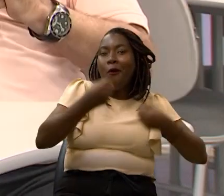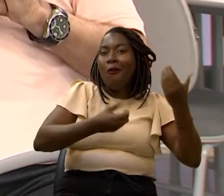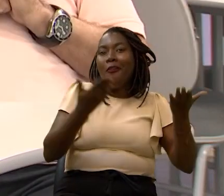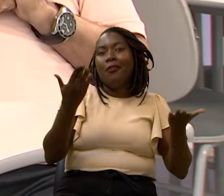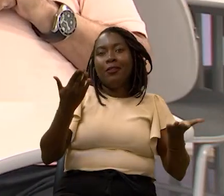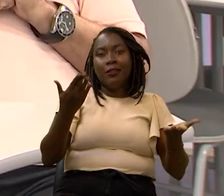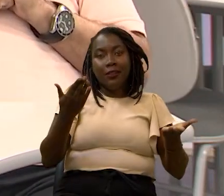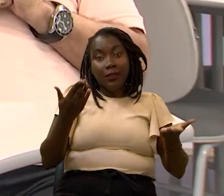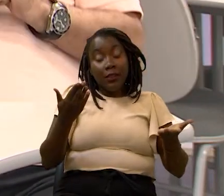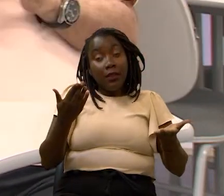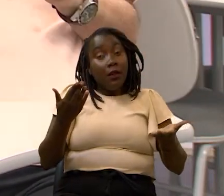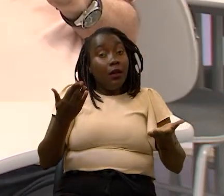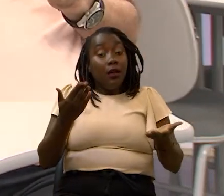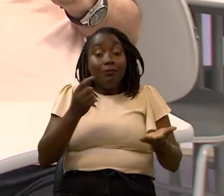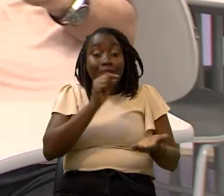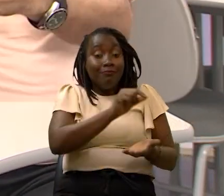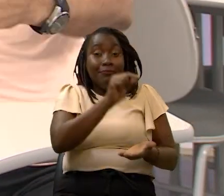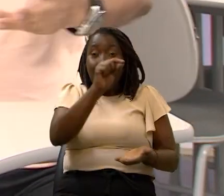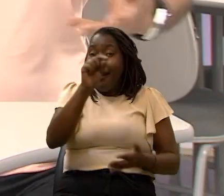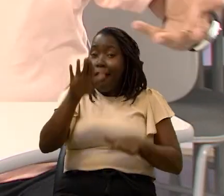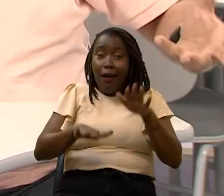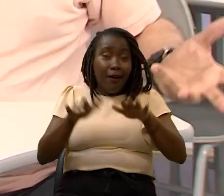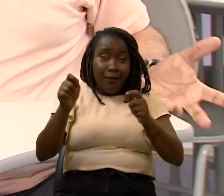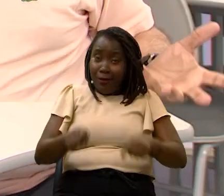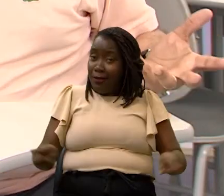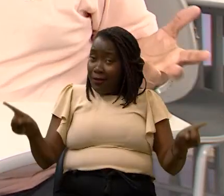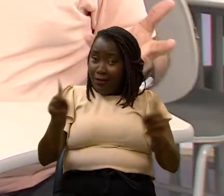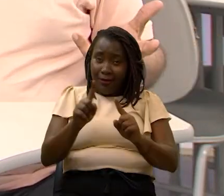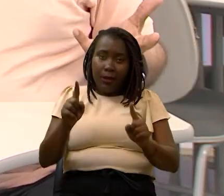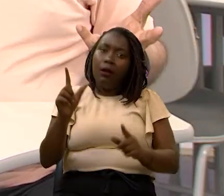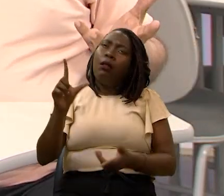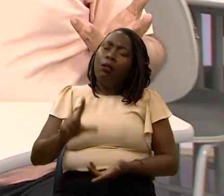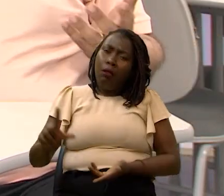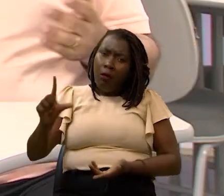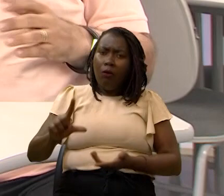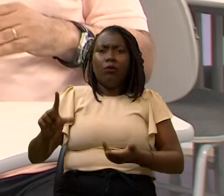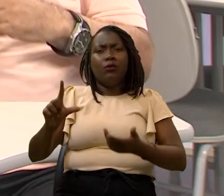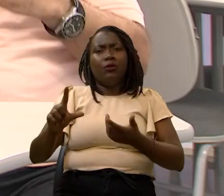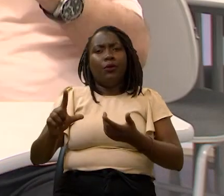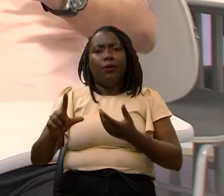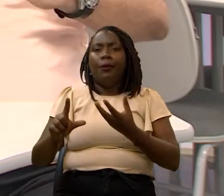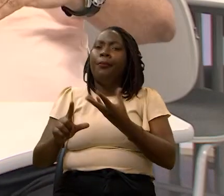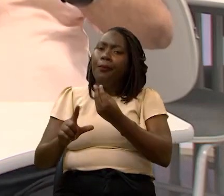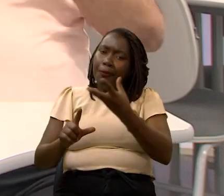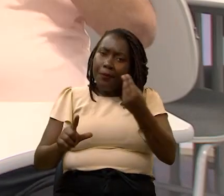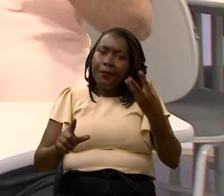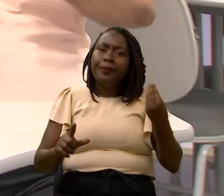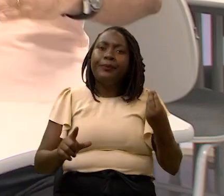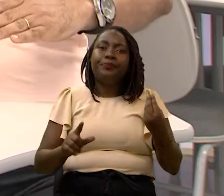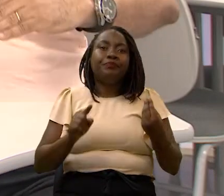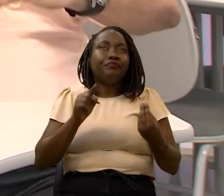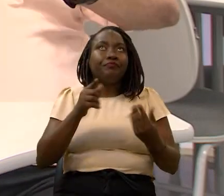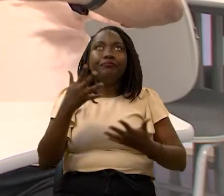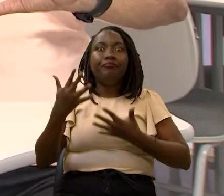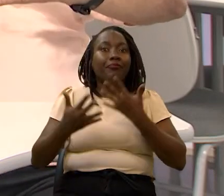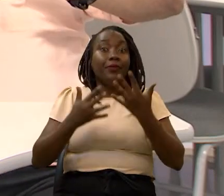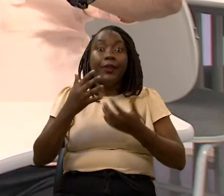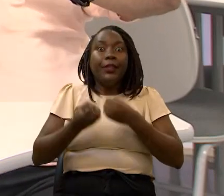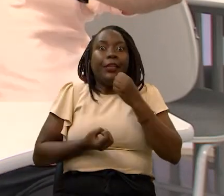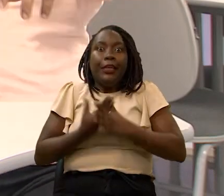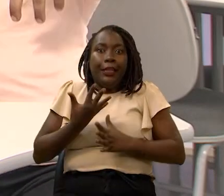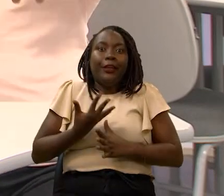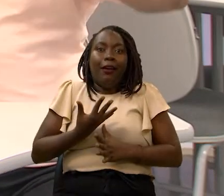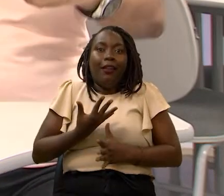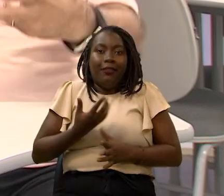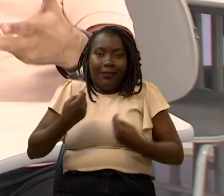seu carro, o seu veículo. E isso muitas vezes não é necessário. Tá? É lógico que isso muitas vezes você